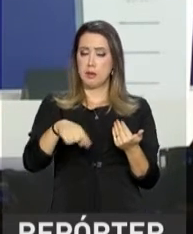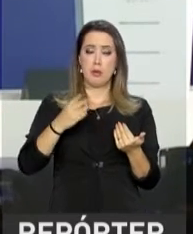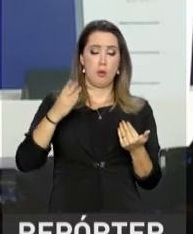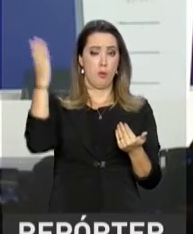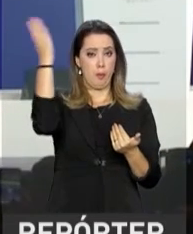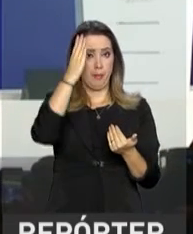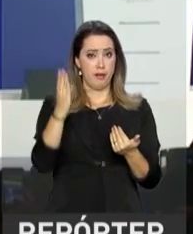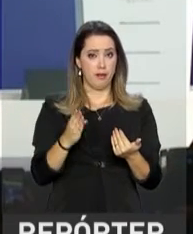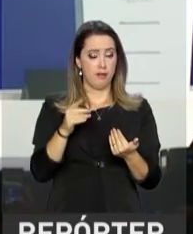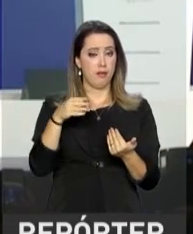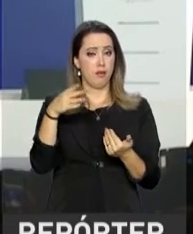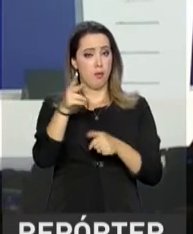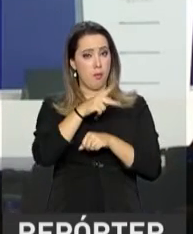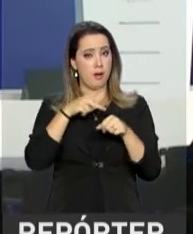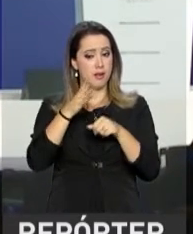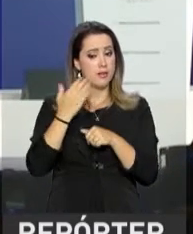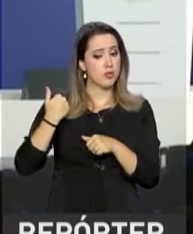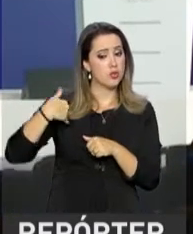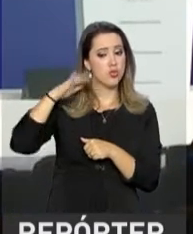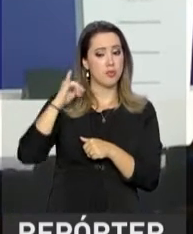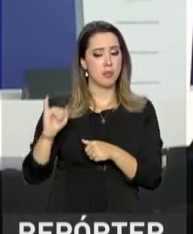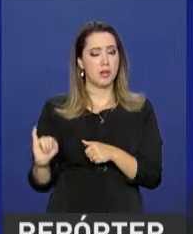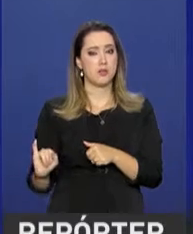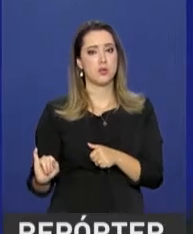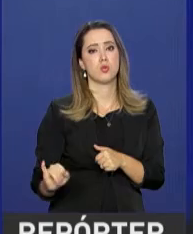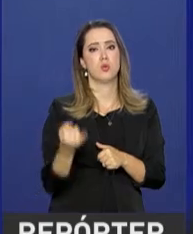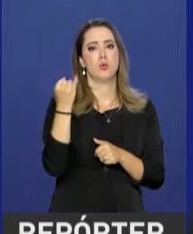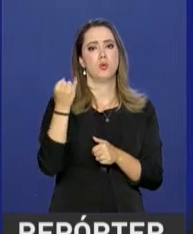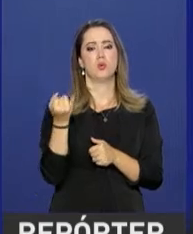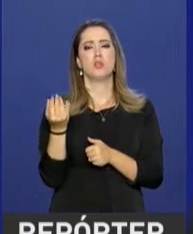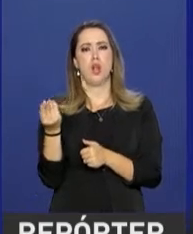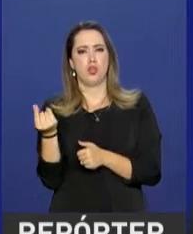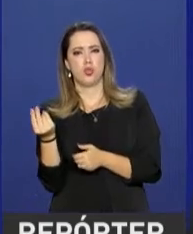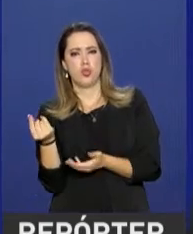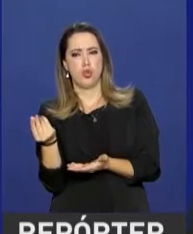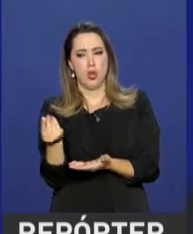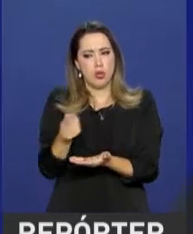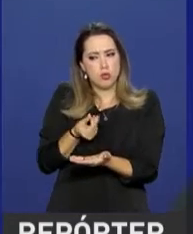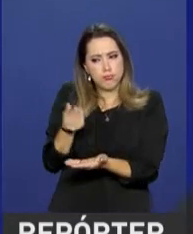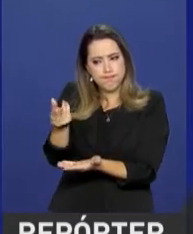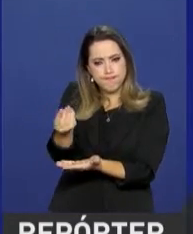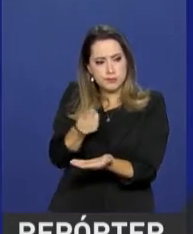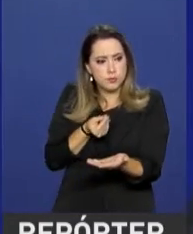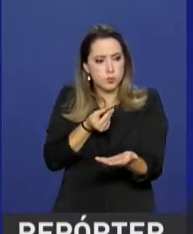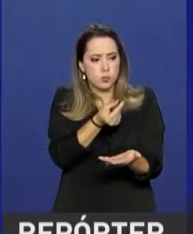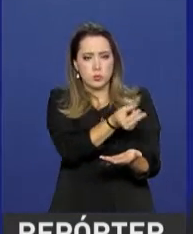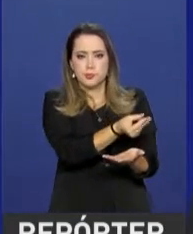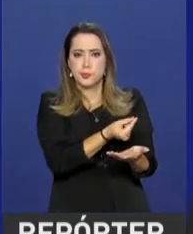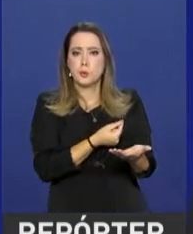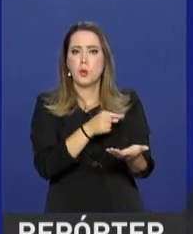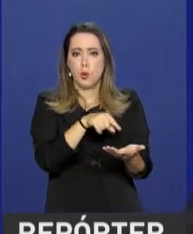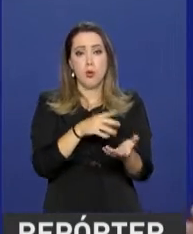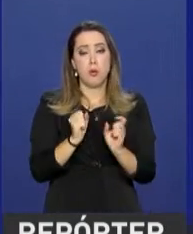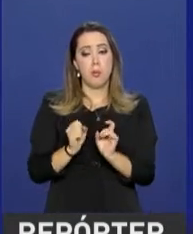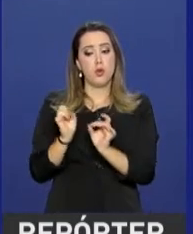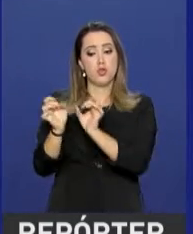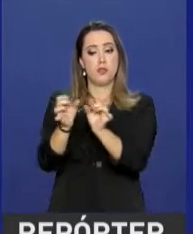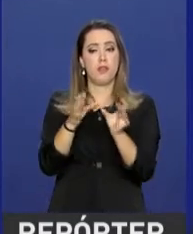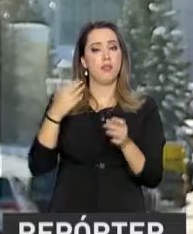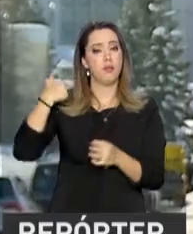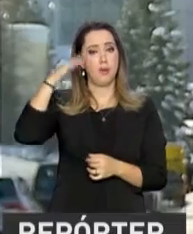mais oportunidades de investimentos e comércio e de